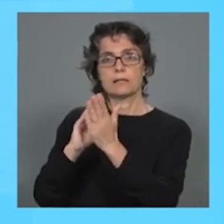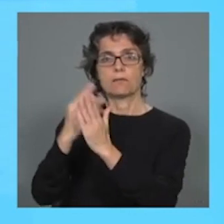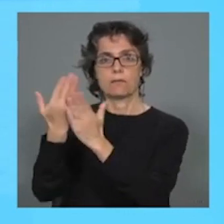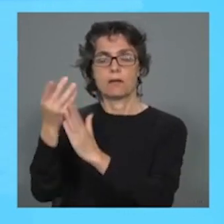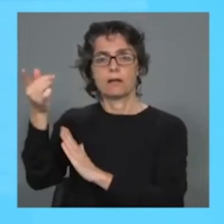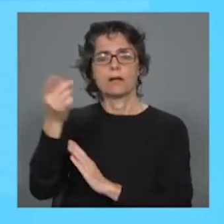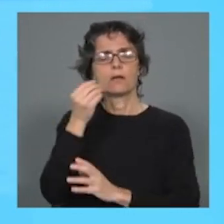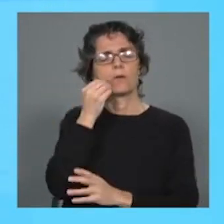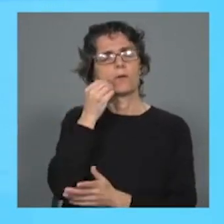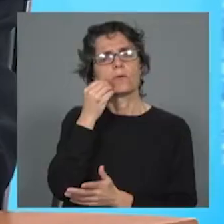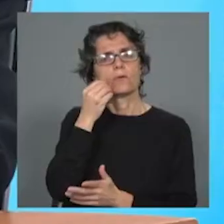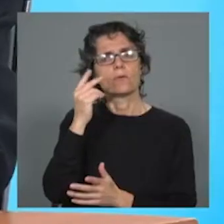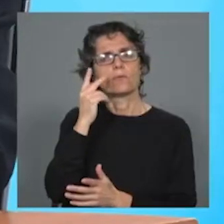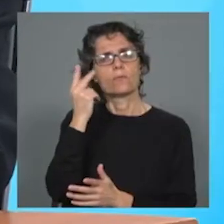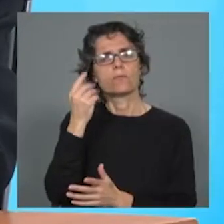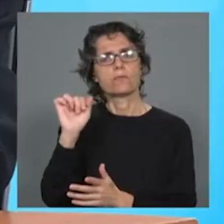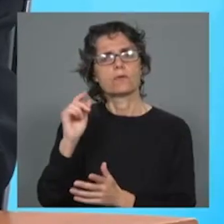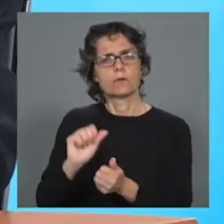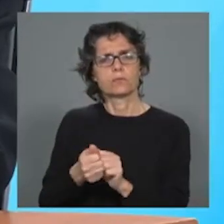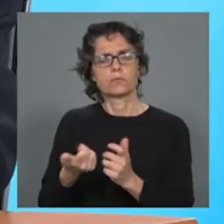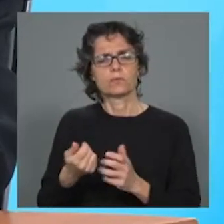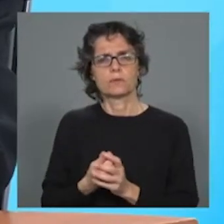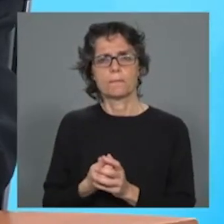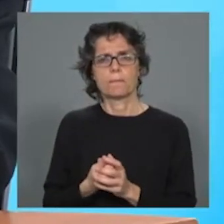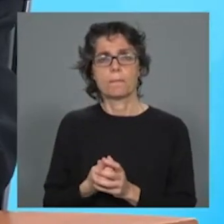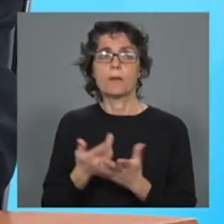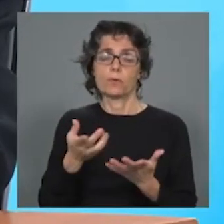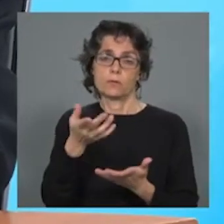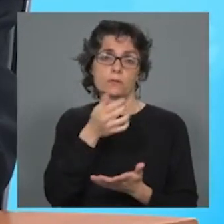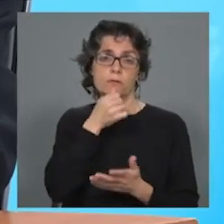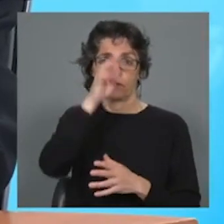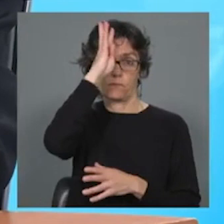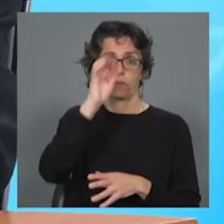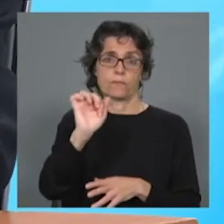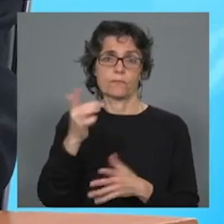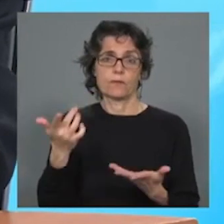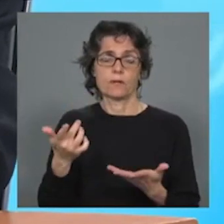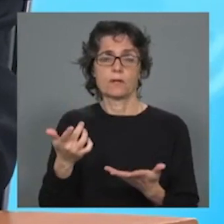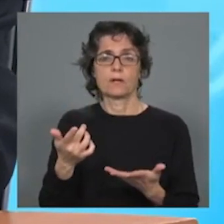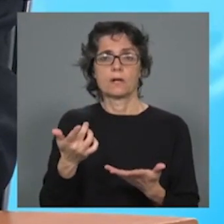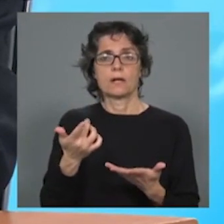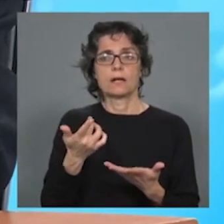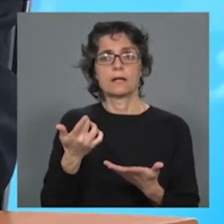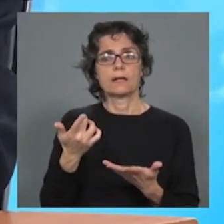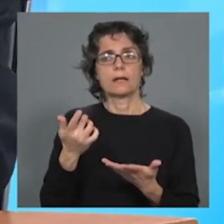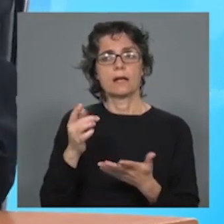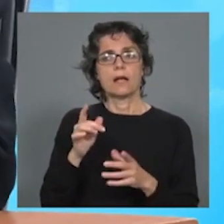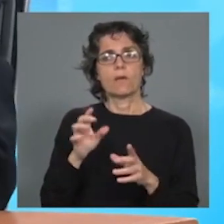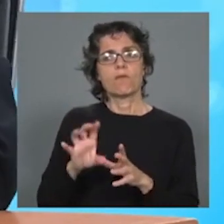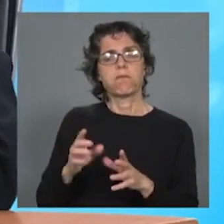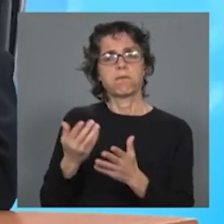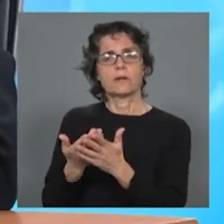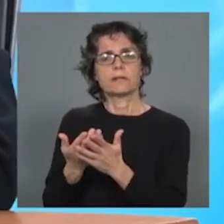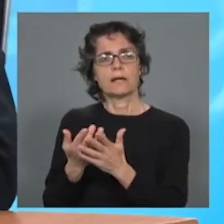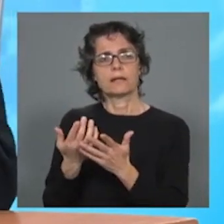necessário. É um estilo de vida que o Papa Francisco também propõe, e por isso aquela ideia do irmão de todos, ou